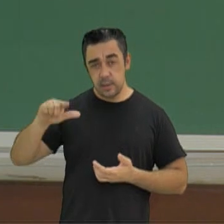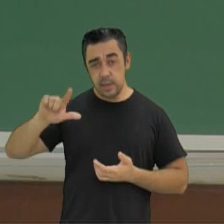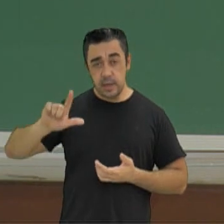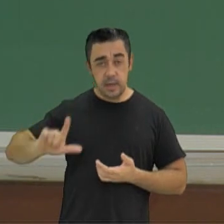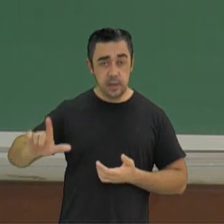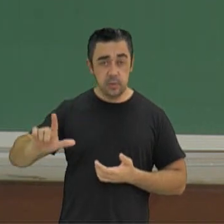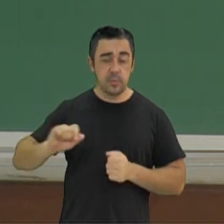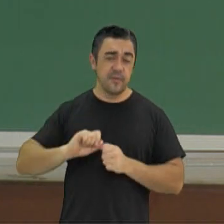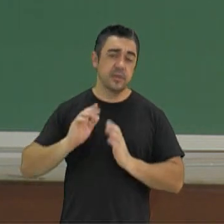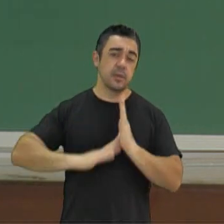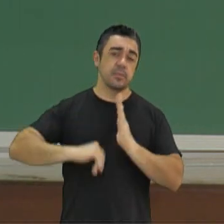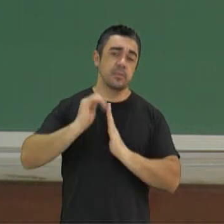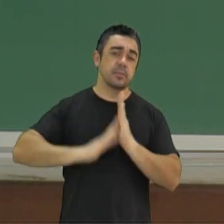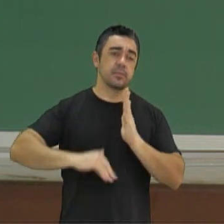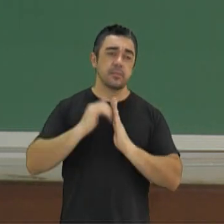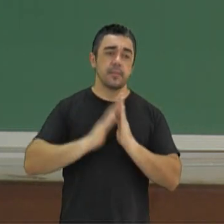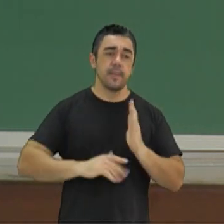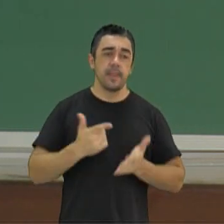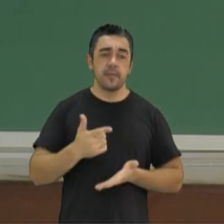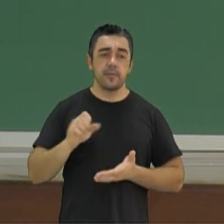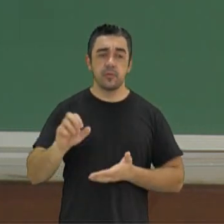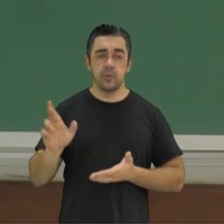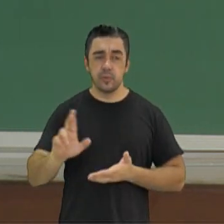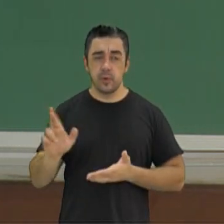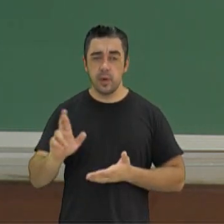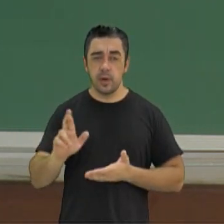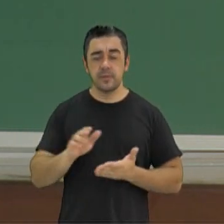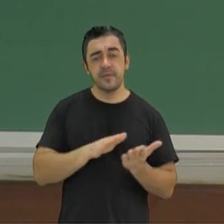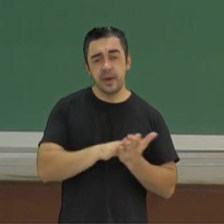para pintar tudo. Como custa R$ 28,00, R$